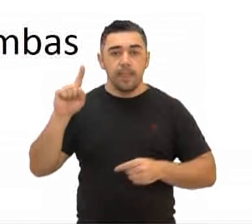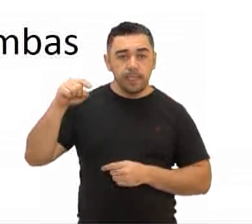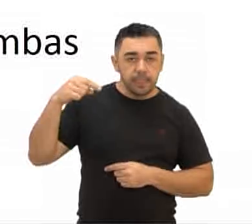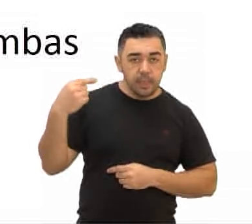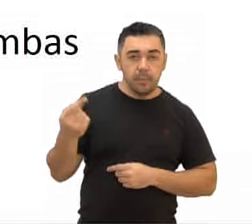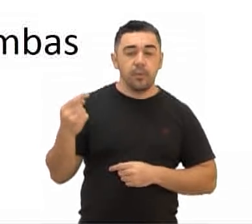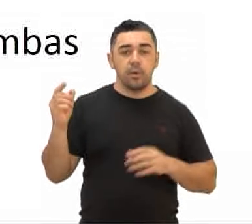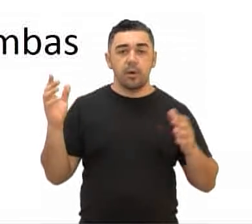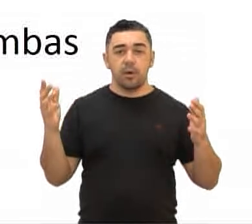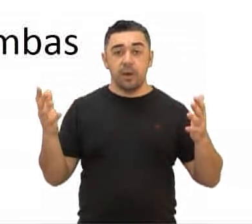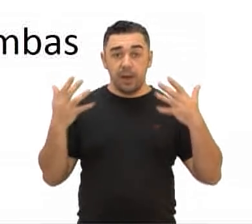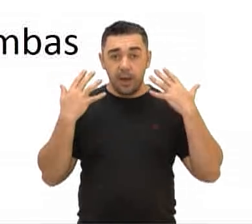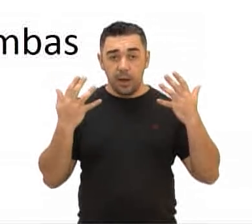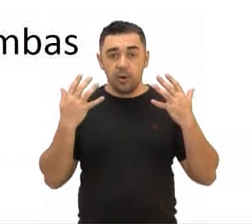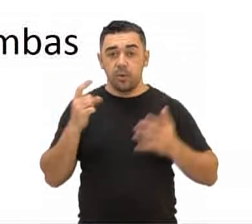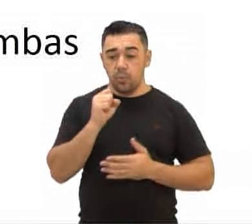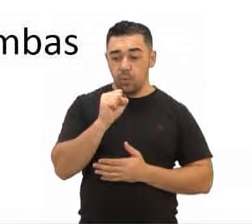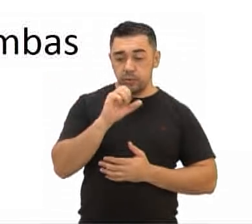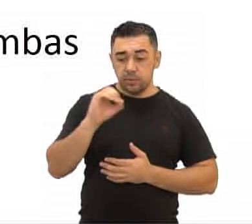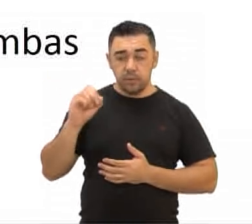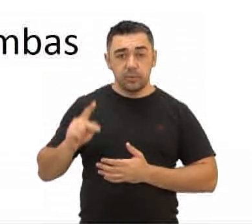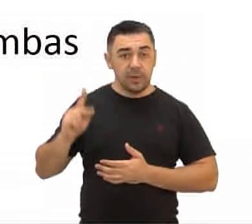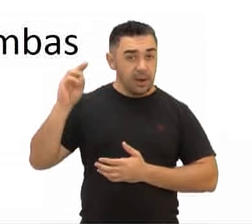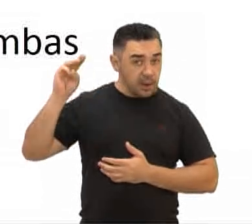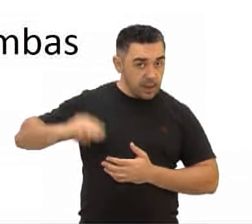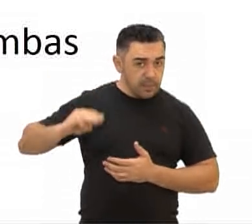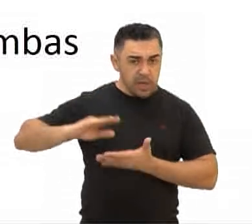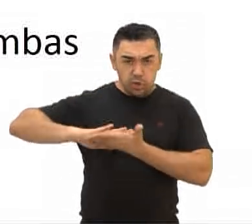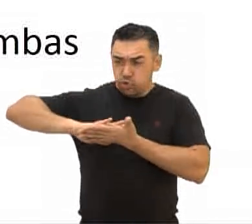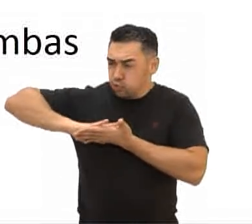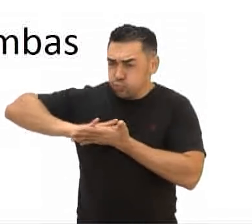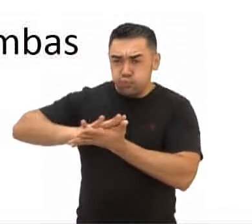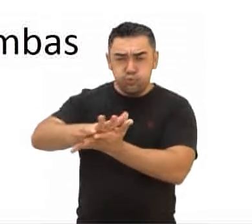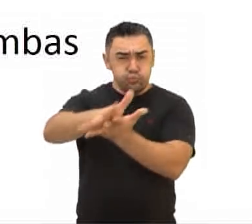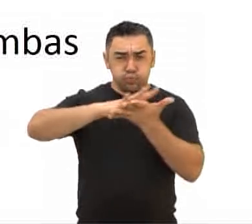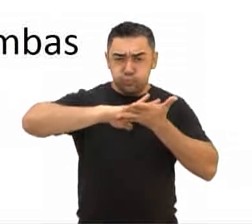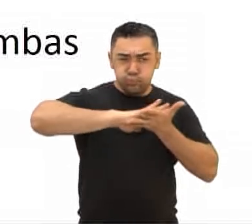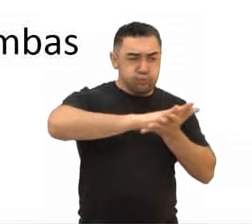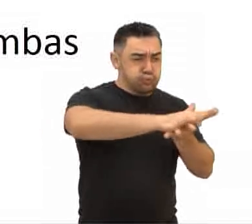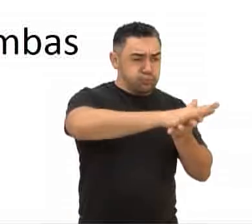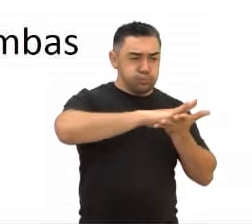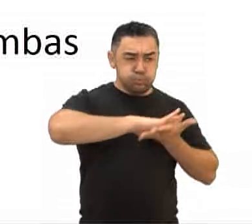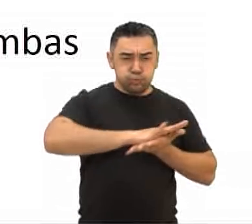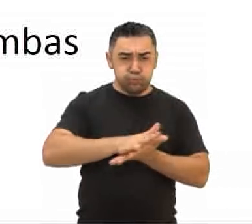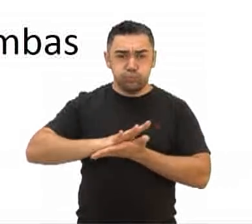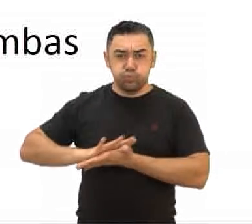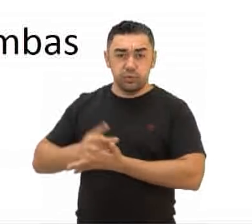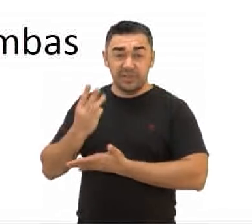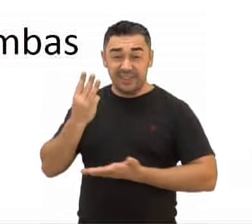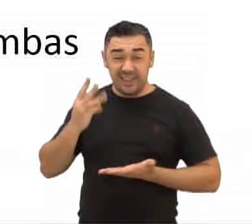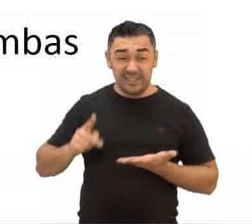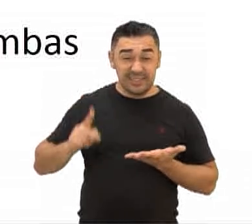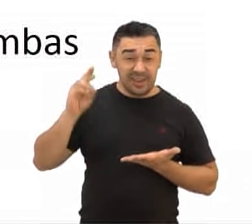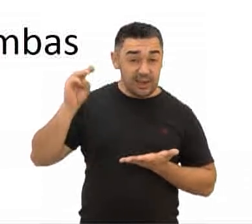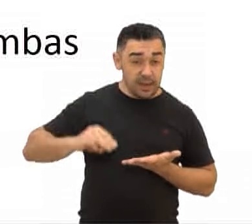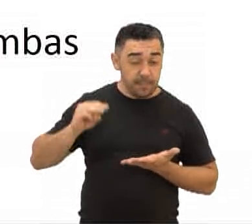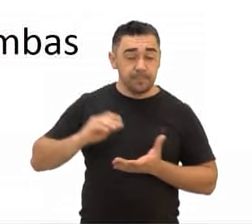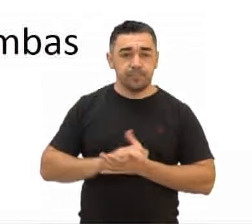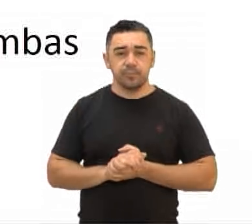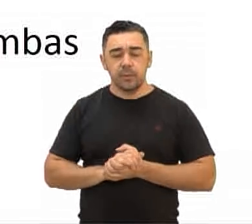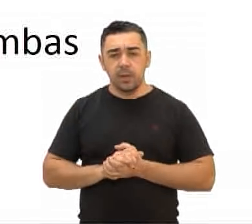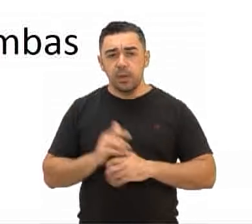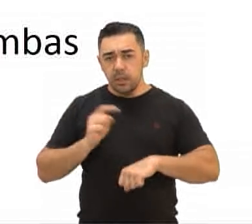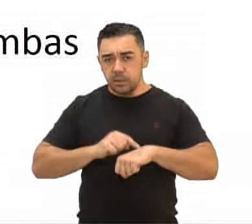de 800 km por hora destruiu tudo num raio de 3 quilômetros. Minutos